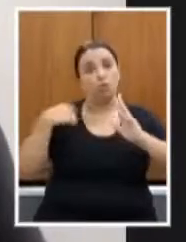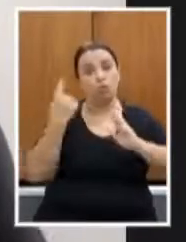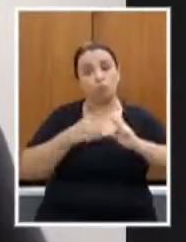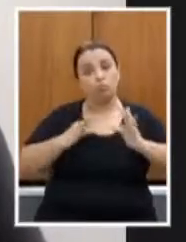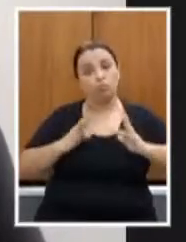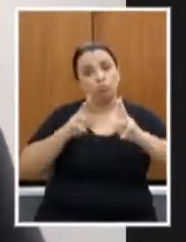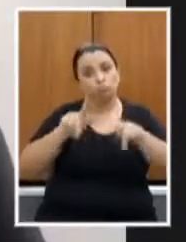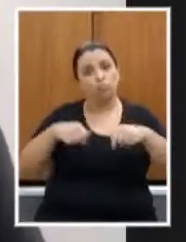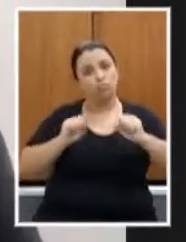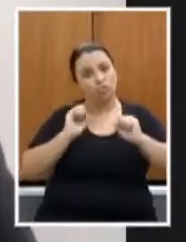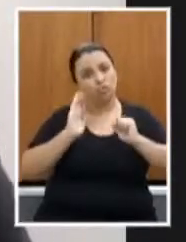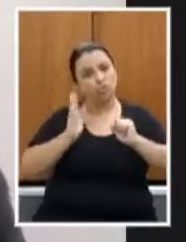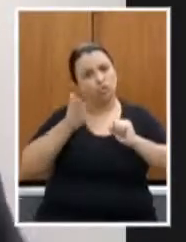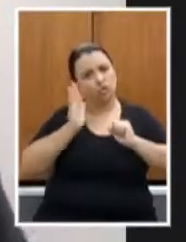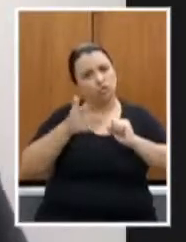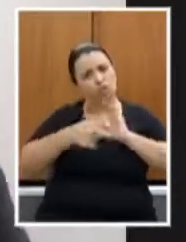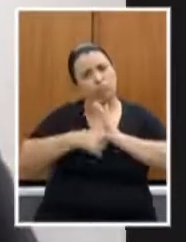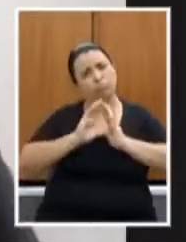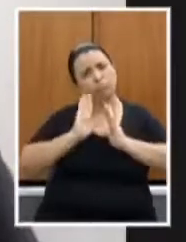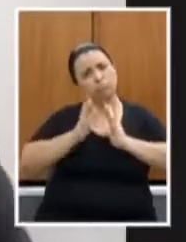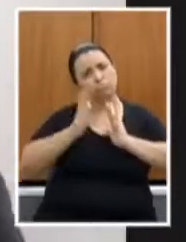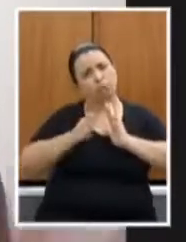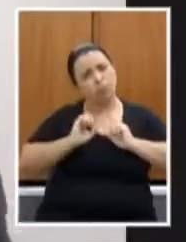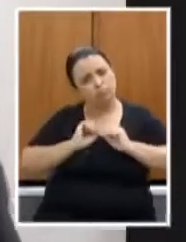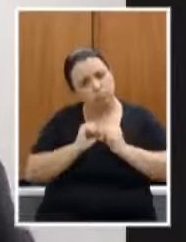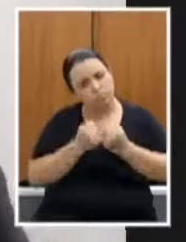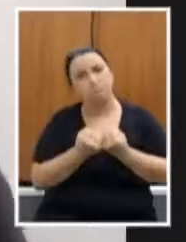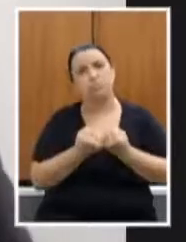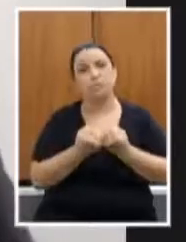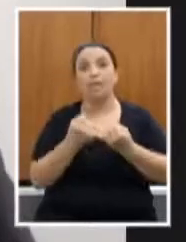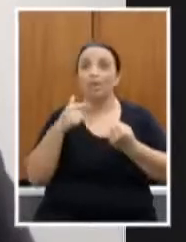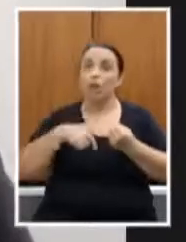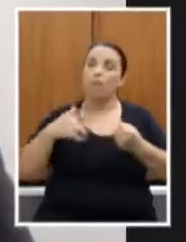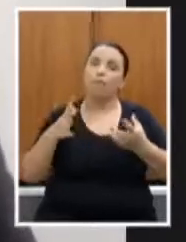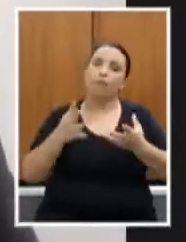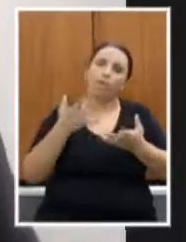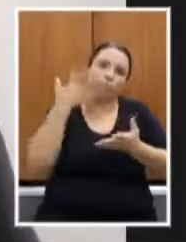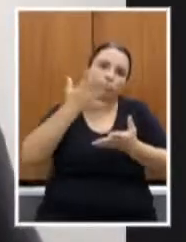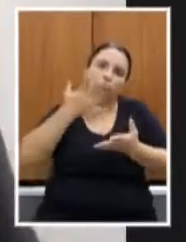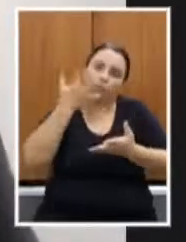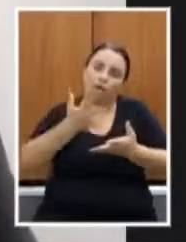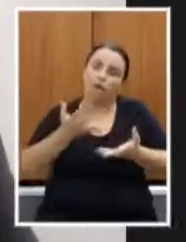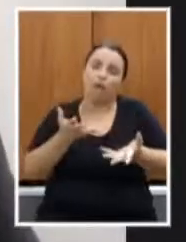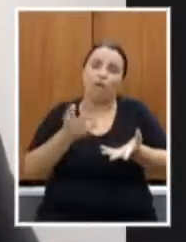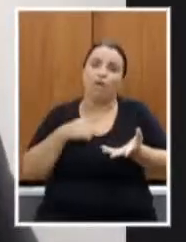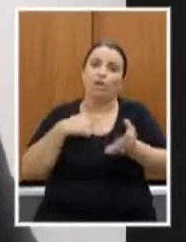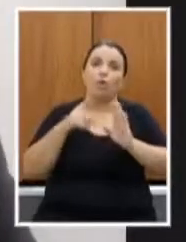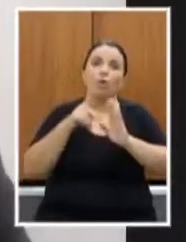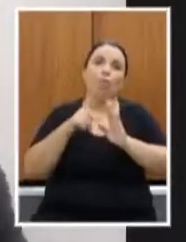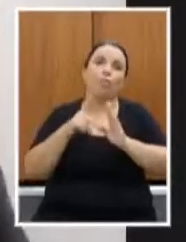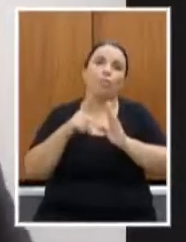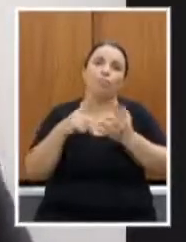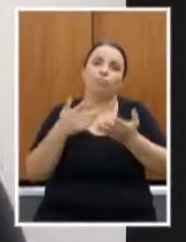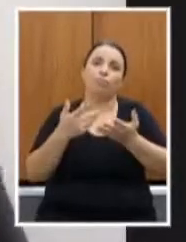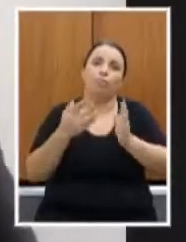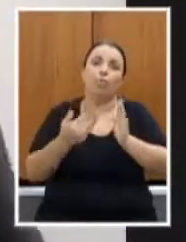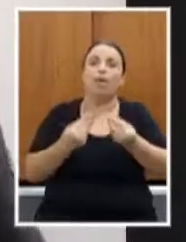tanto empenho. Então, essas são as minhas palavras, mas no projeto selo Verde Vida, encaminhei